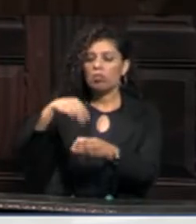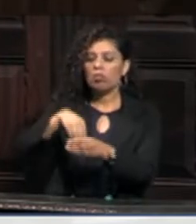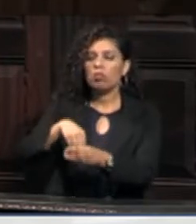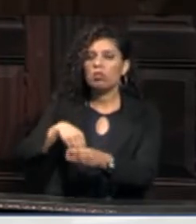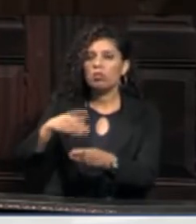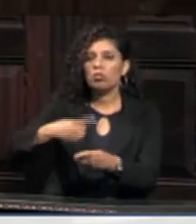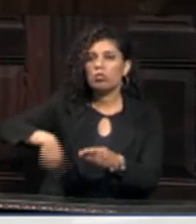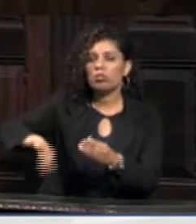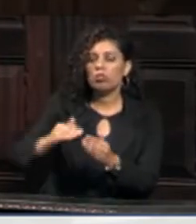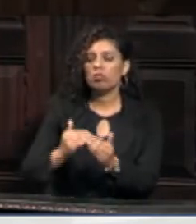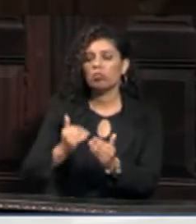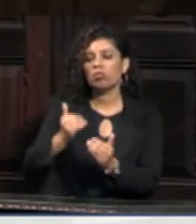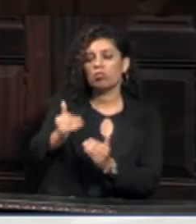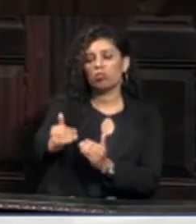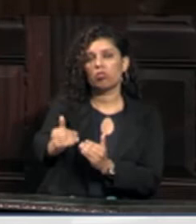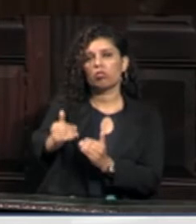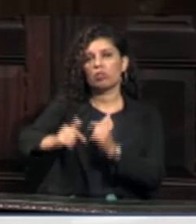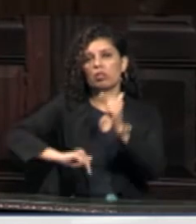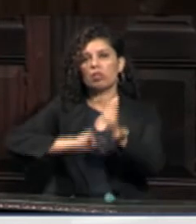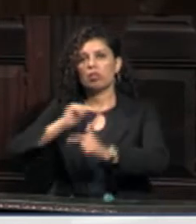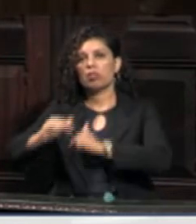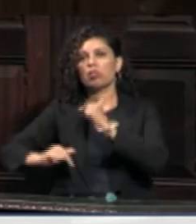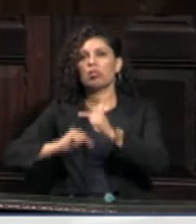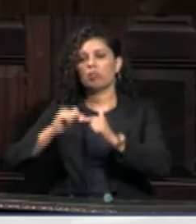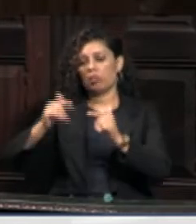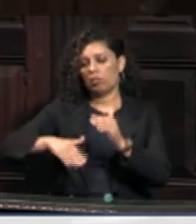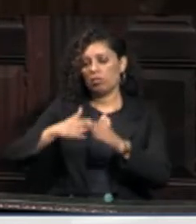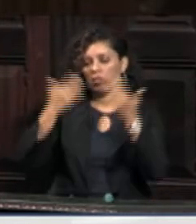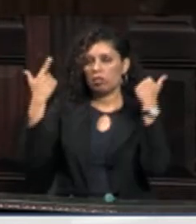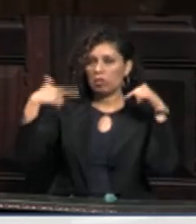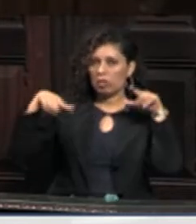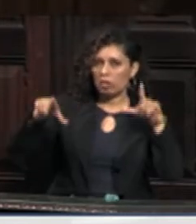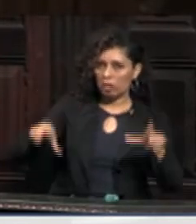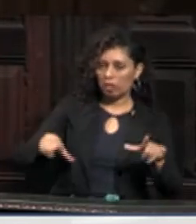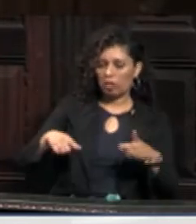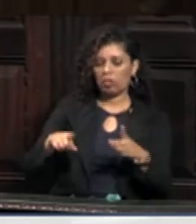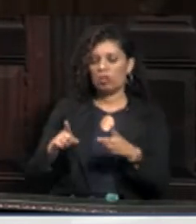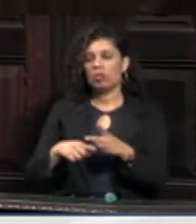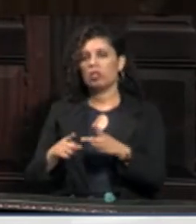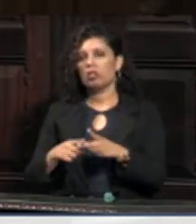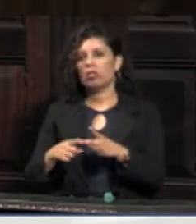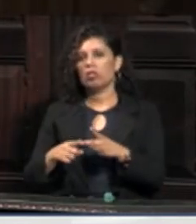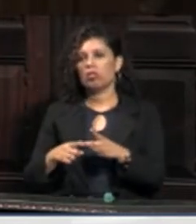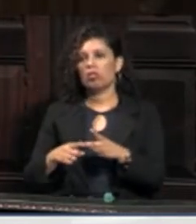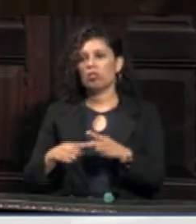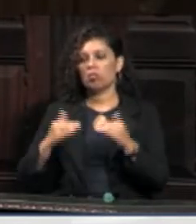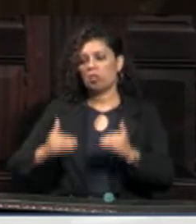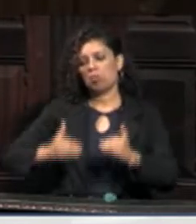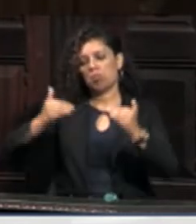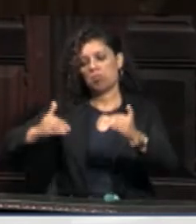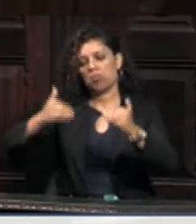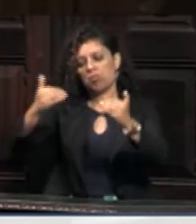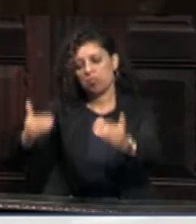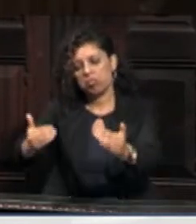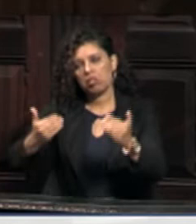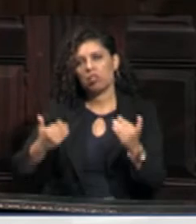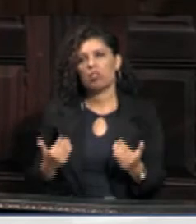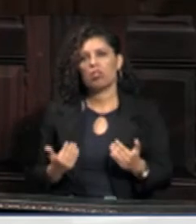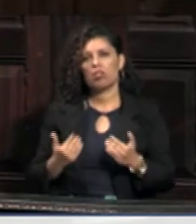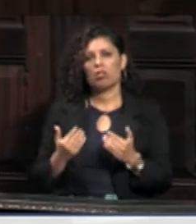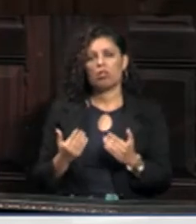no Parlamento Fluminense e no Congresso Nacional, a